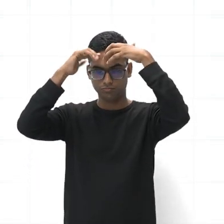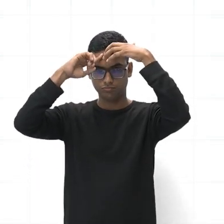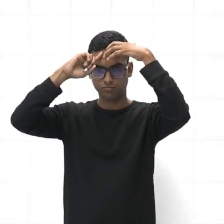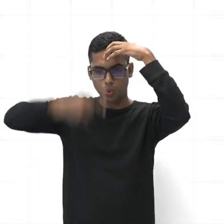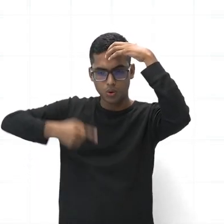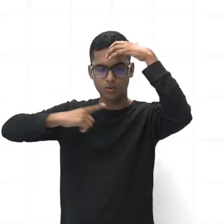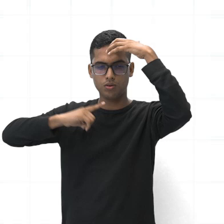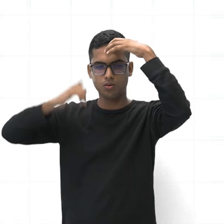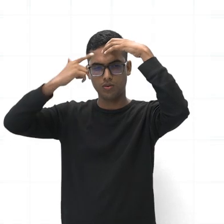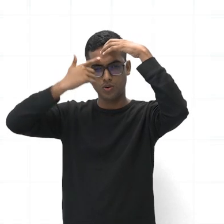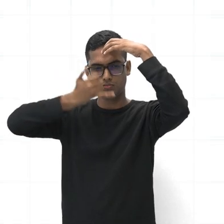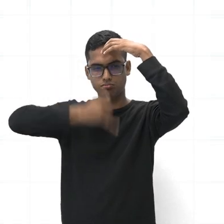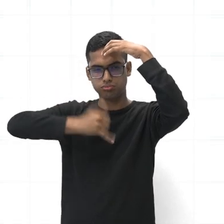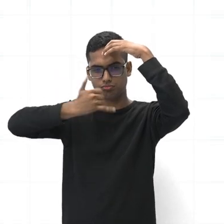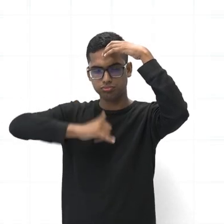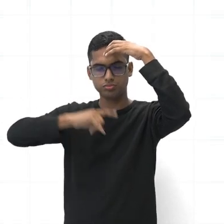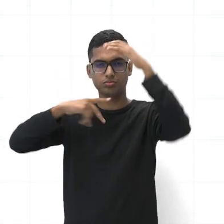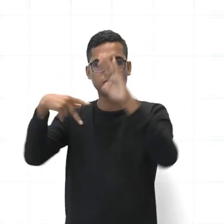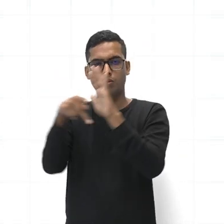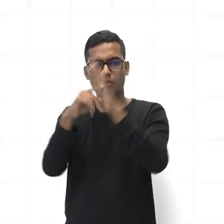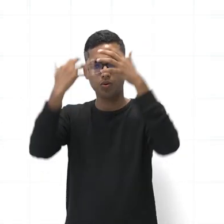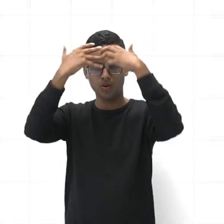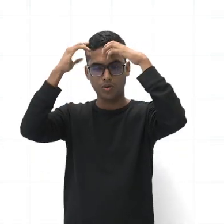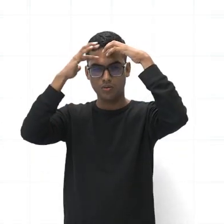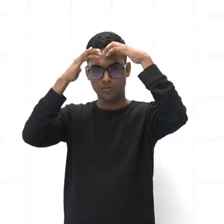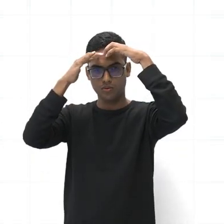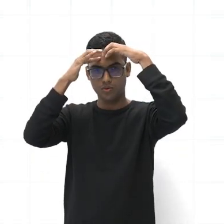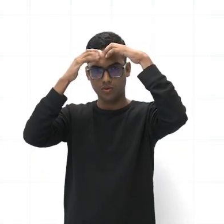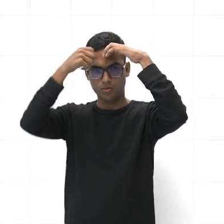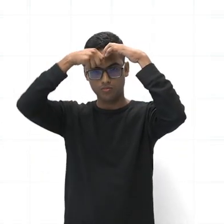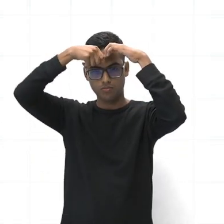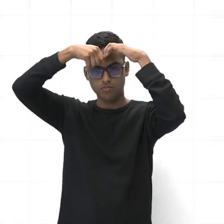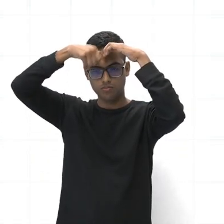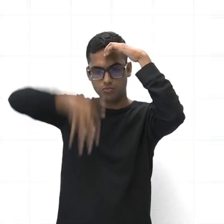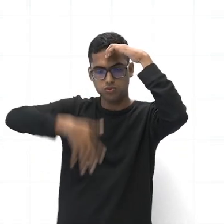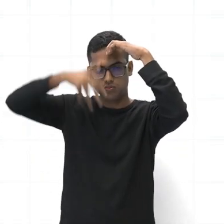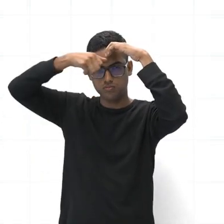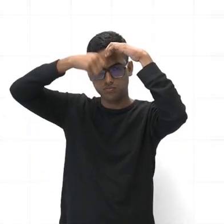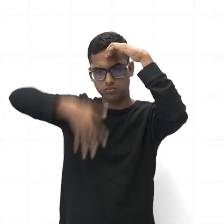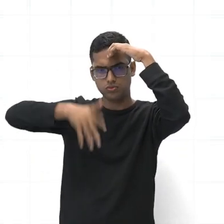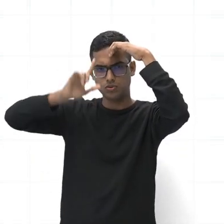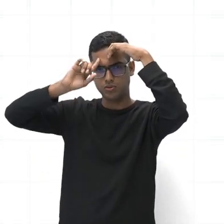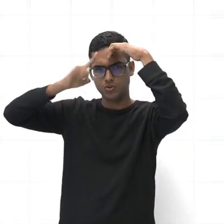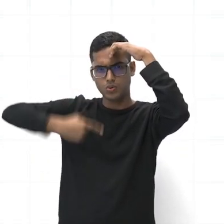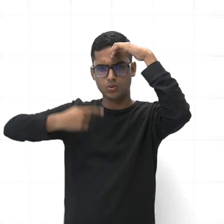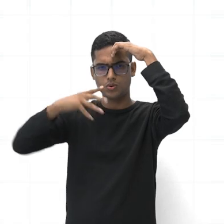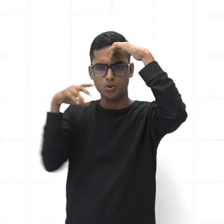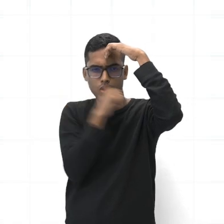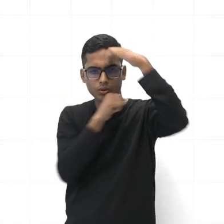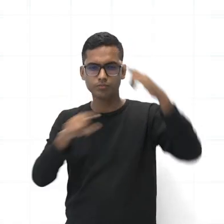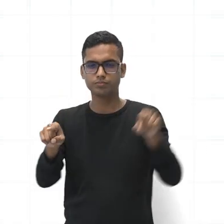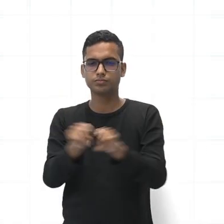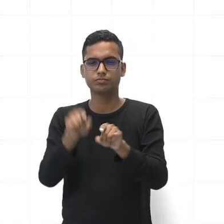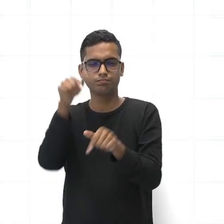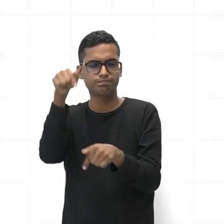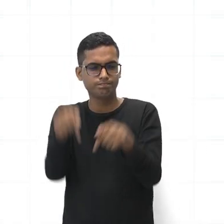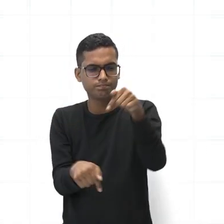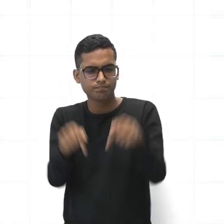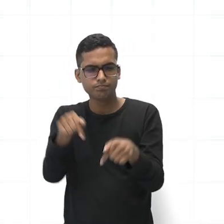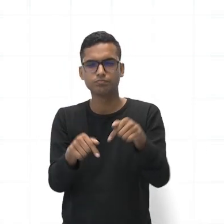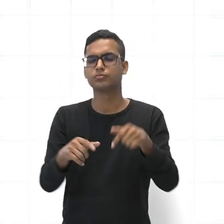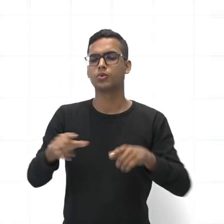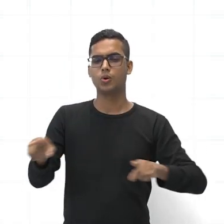e químicos, que é o código, né? É um código interessante entre esses impulsos elétricos e